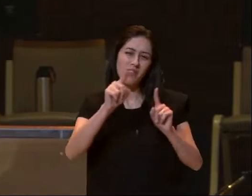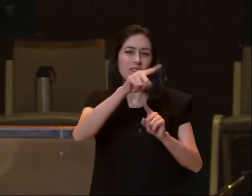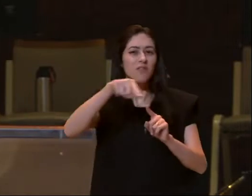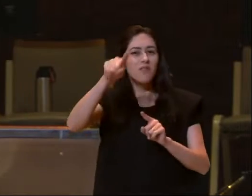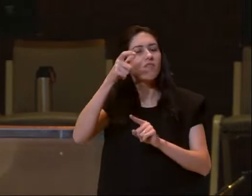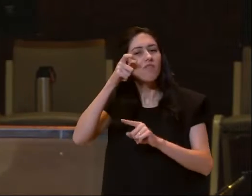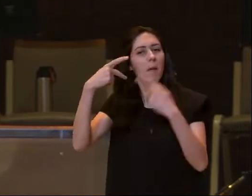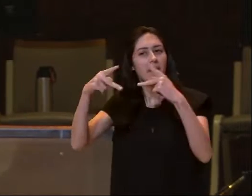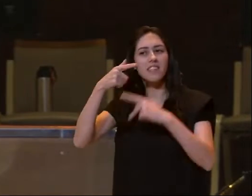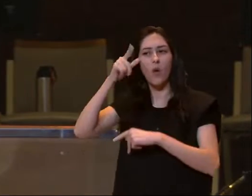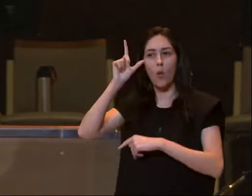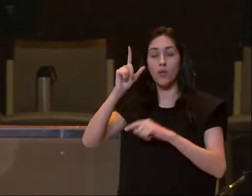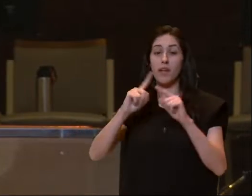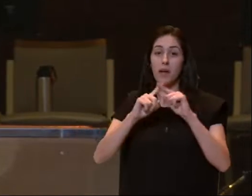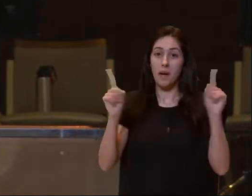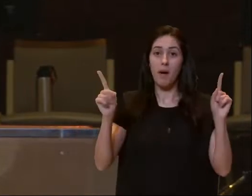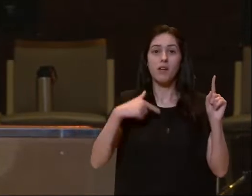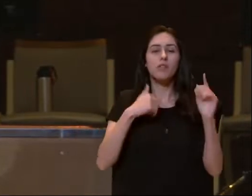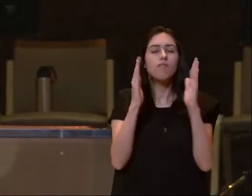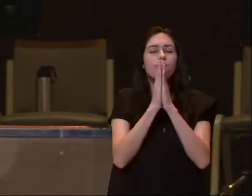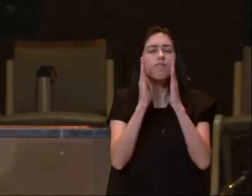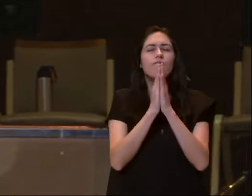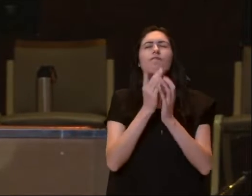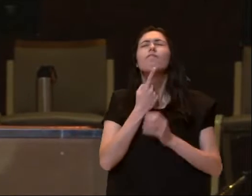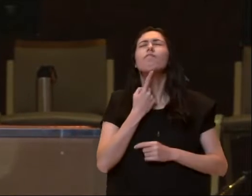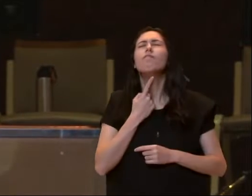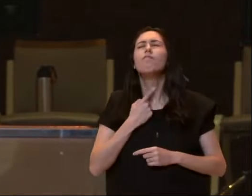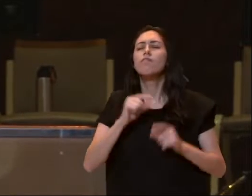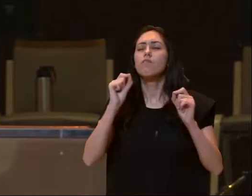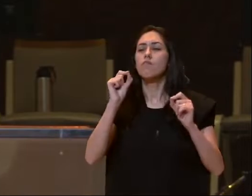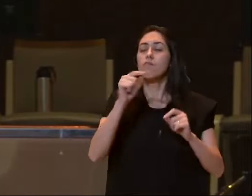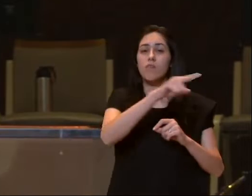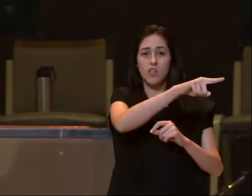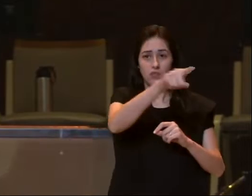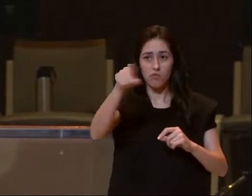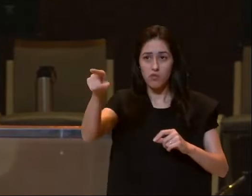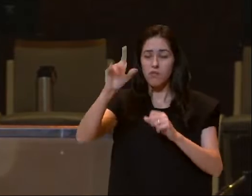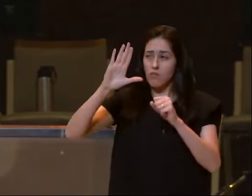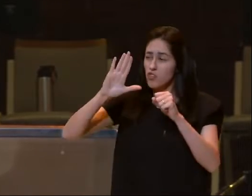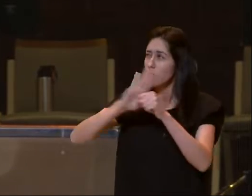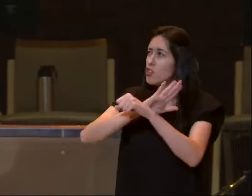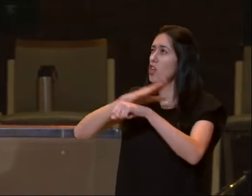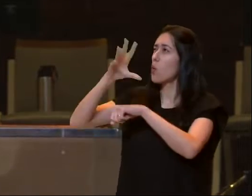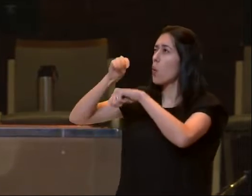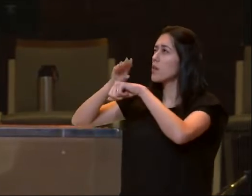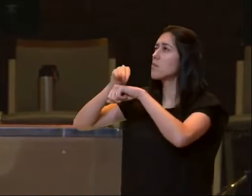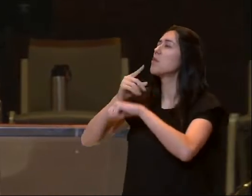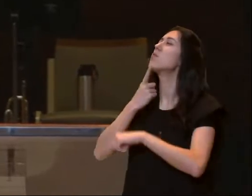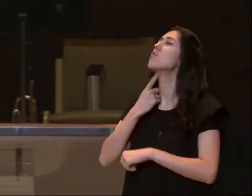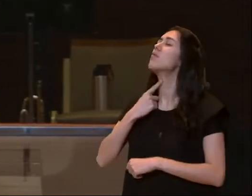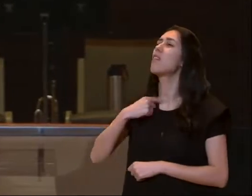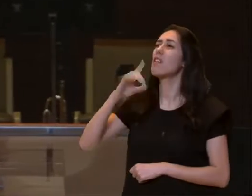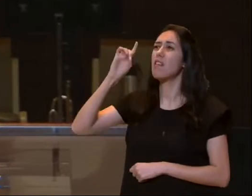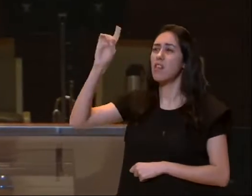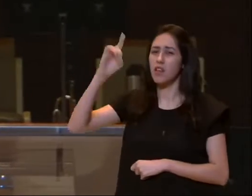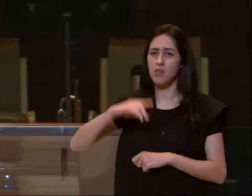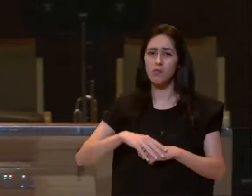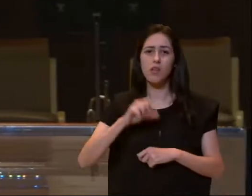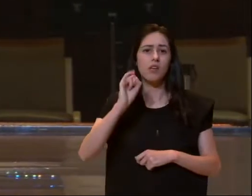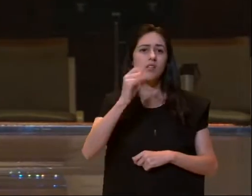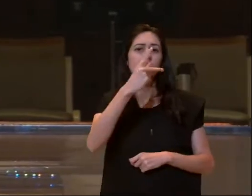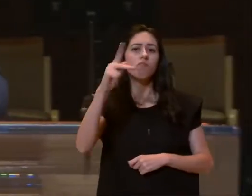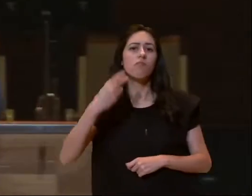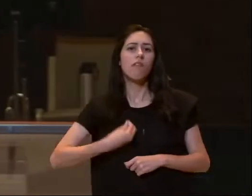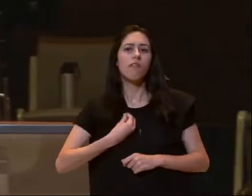a minha oração é que vocês sejam cheios do conhecimento da vontade de Deus. Para as questões do dia a dia